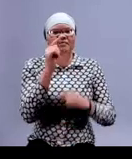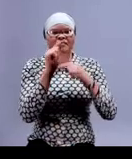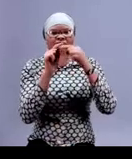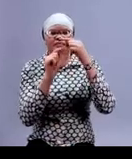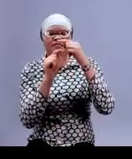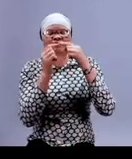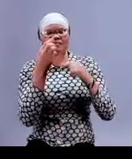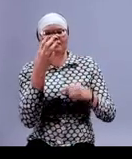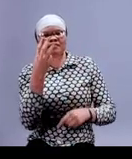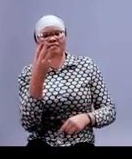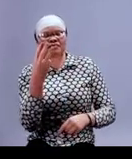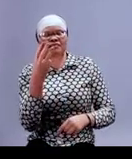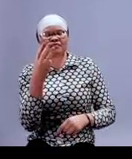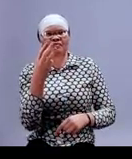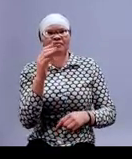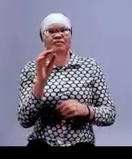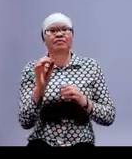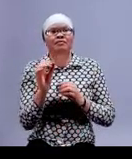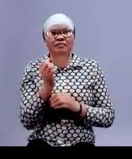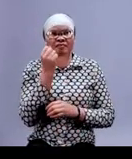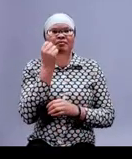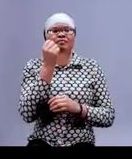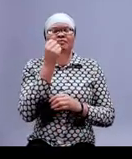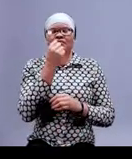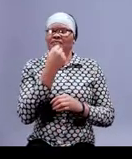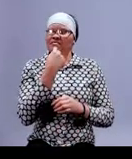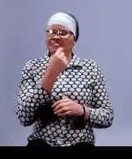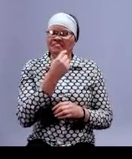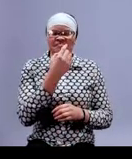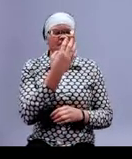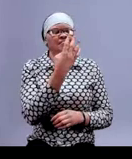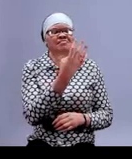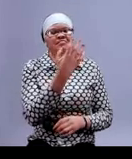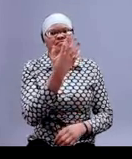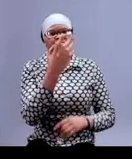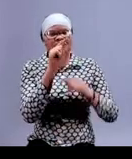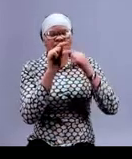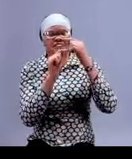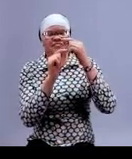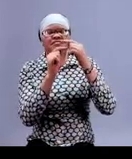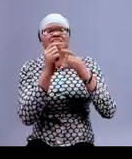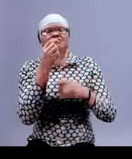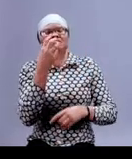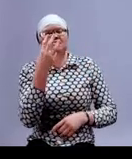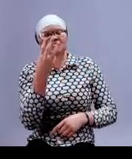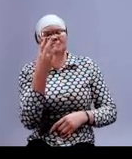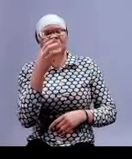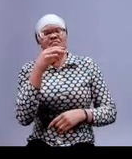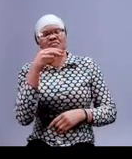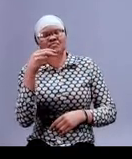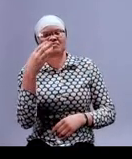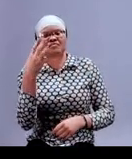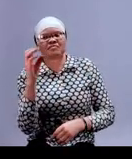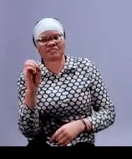dividir por 3 podes efetuar 43 45 a div 3 = 30 a